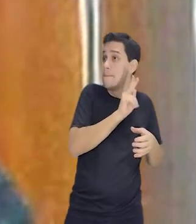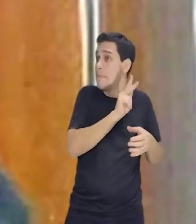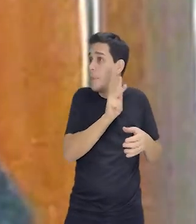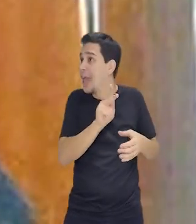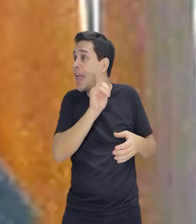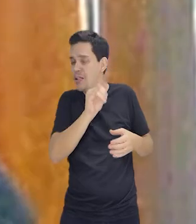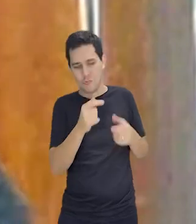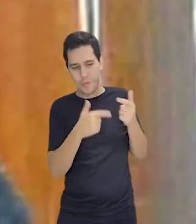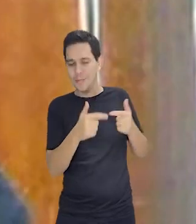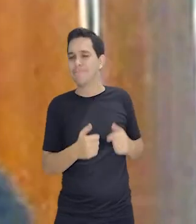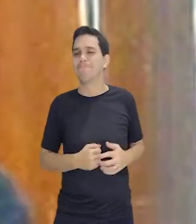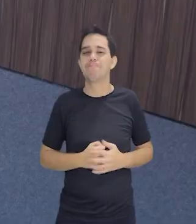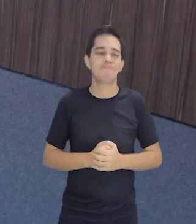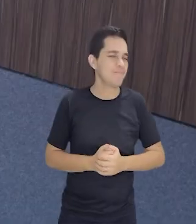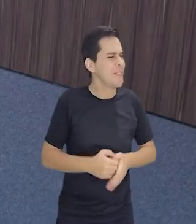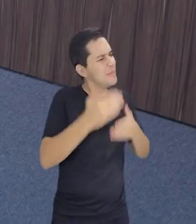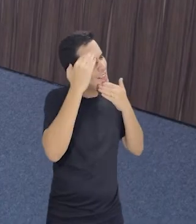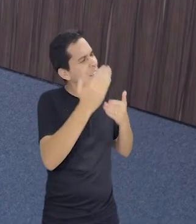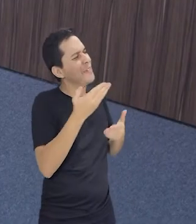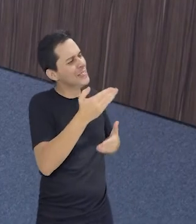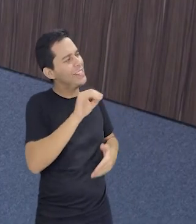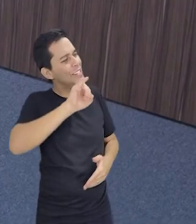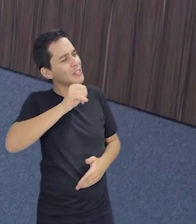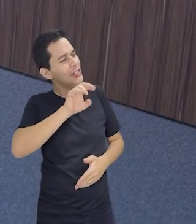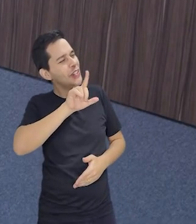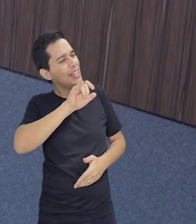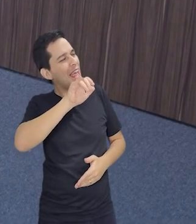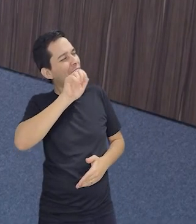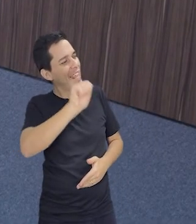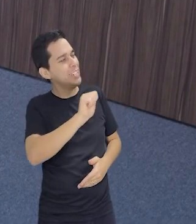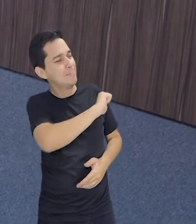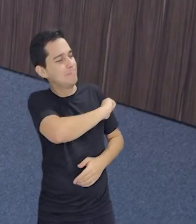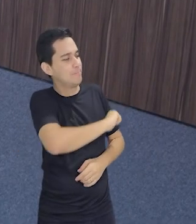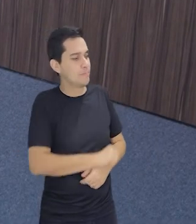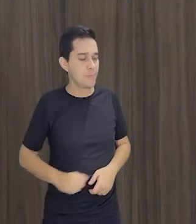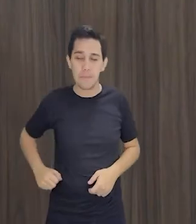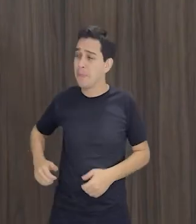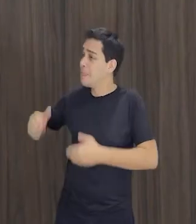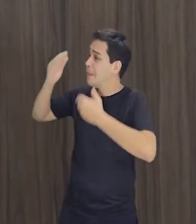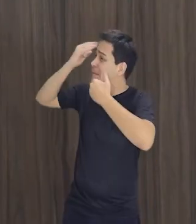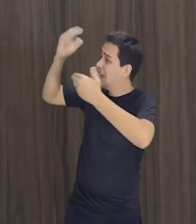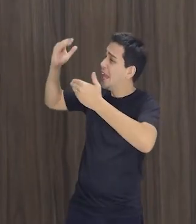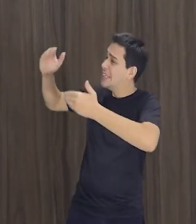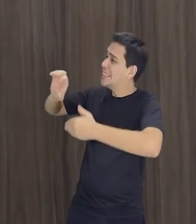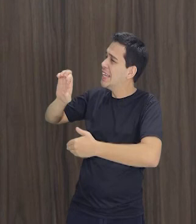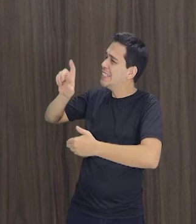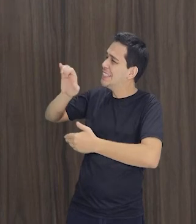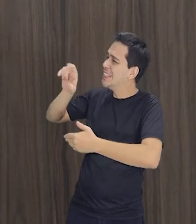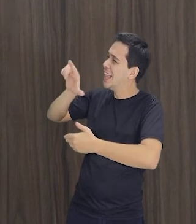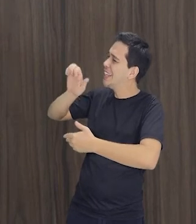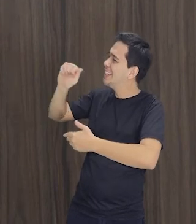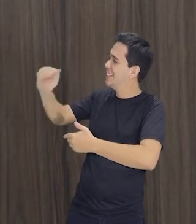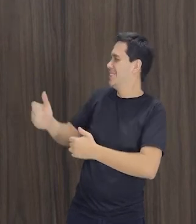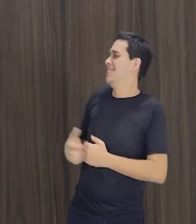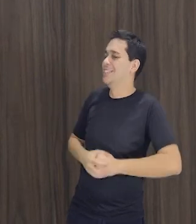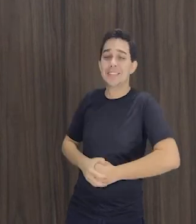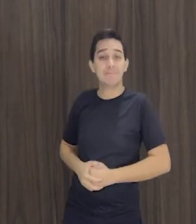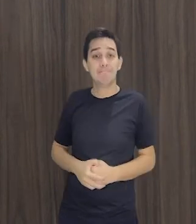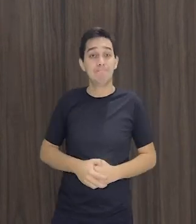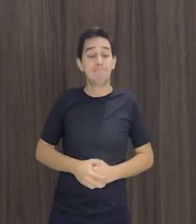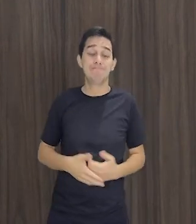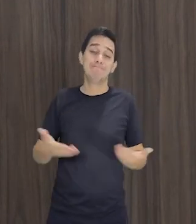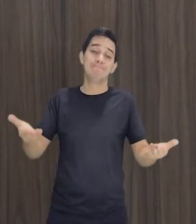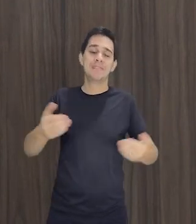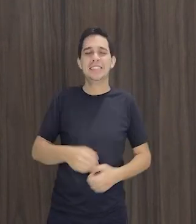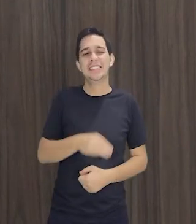Obrigada a você, Juliana. Muito obrigada, doutora Edileia. E o MP Cidadão de hoje se despede